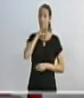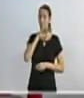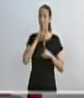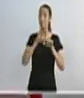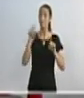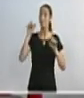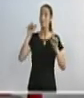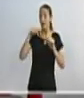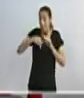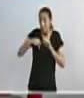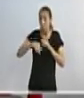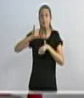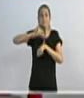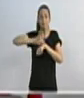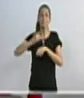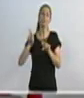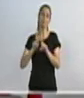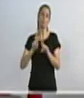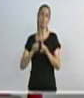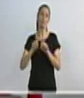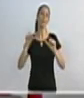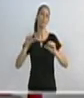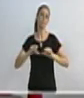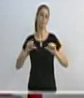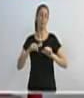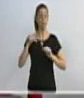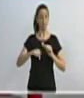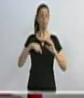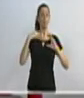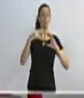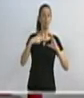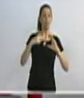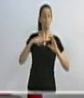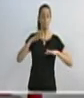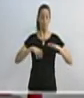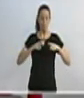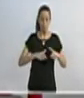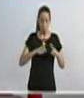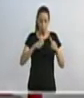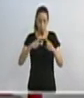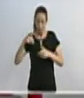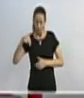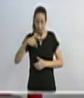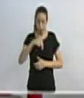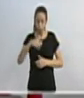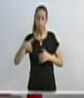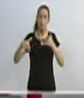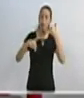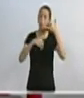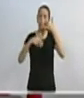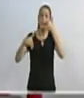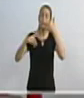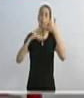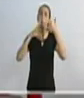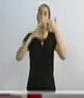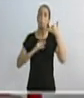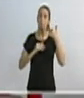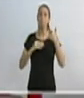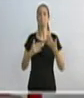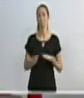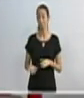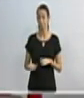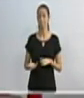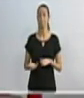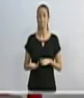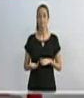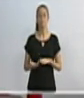Câmara de Vereadores também, infelizmente, tem locais que não pega e não tem jeito, você muda a posição e não tem jeito. Mas,